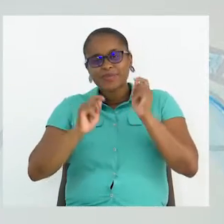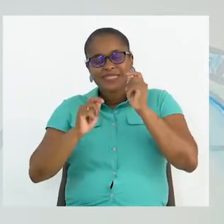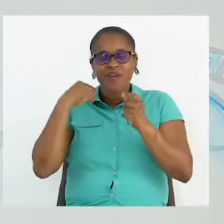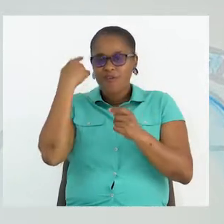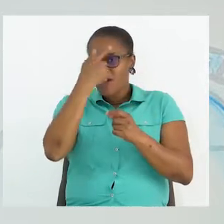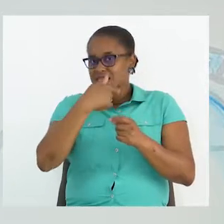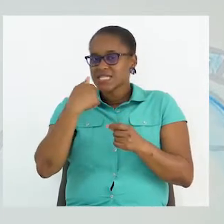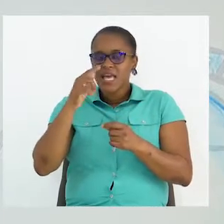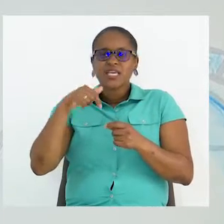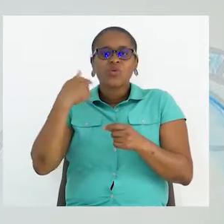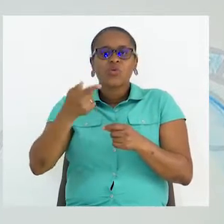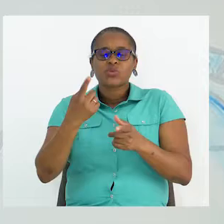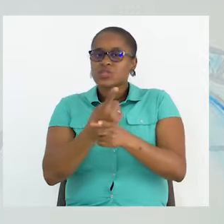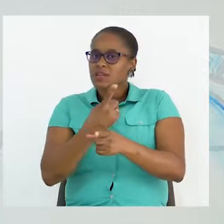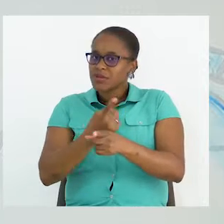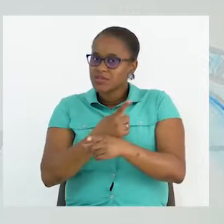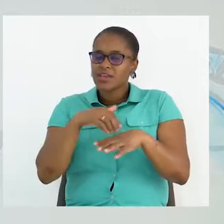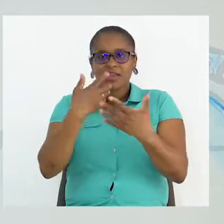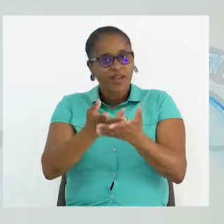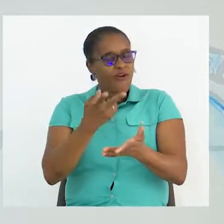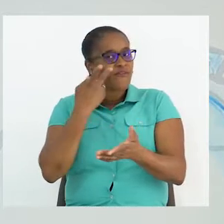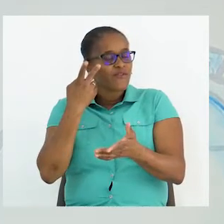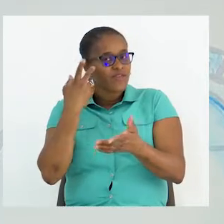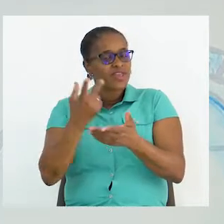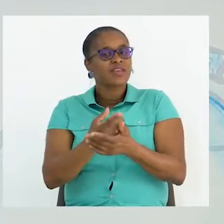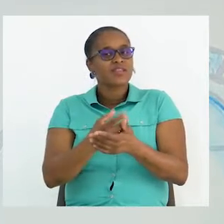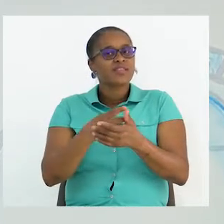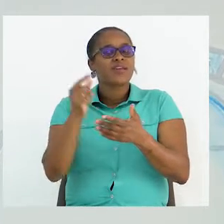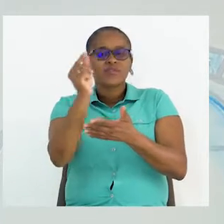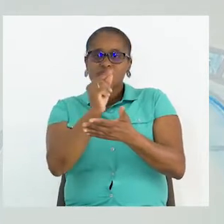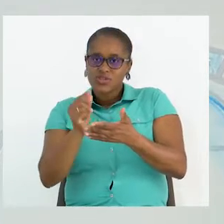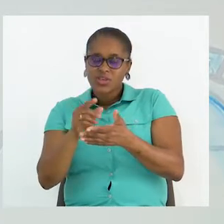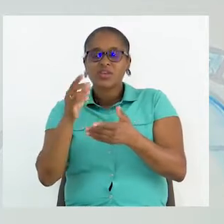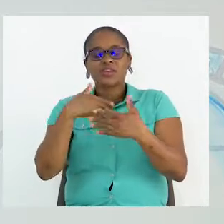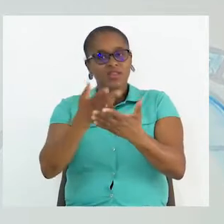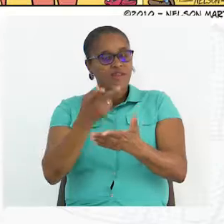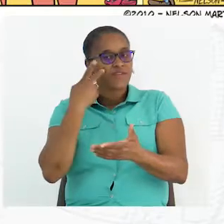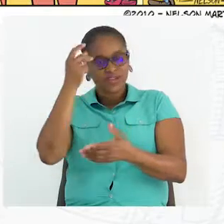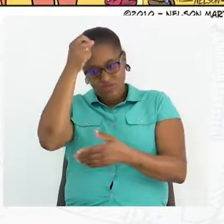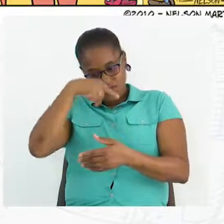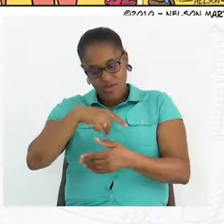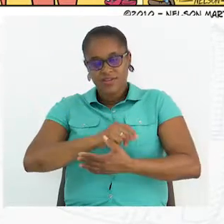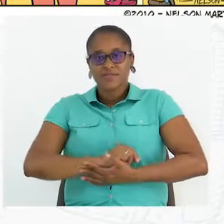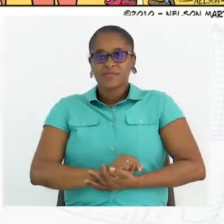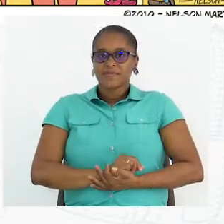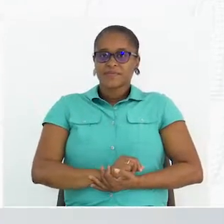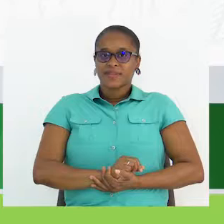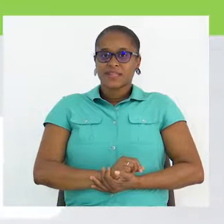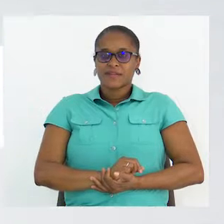trazem outros elementos que dão vida à banda desenhada, dão vida à história.